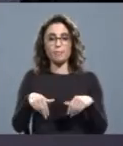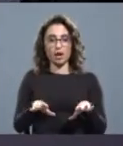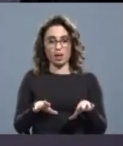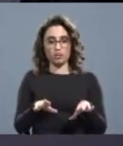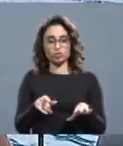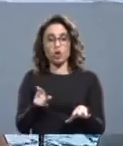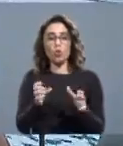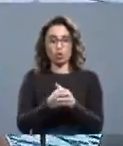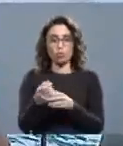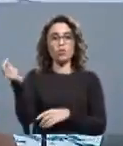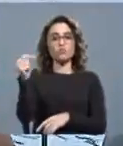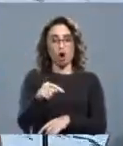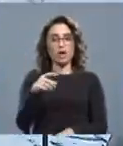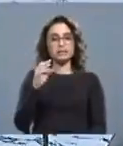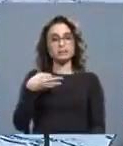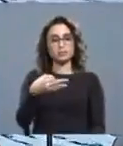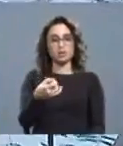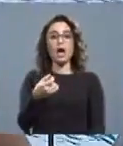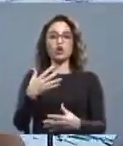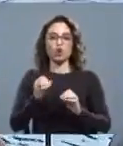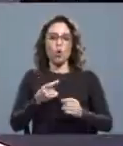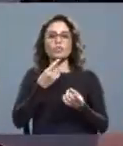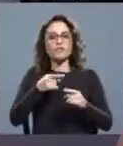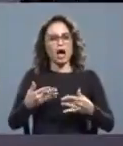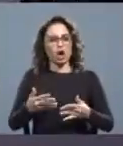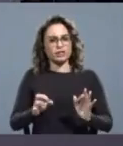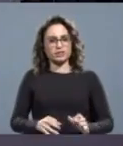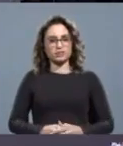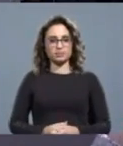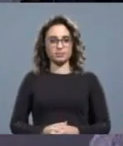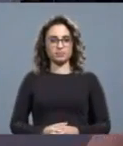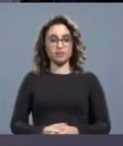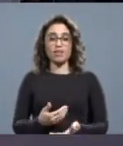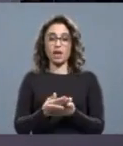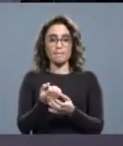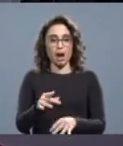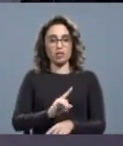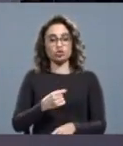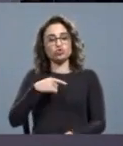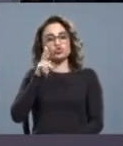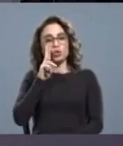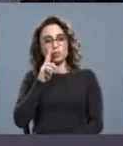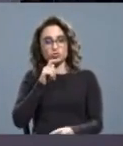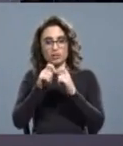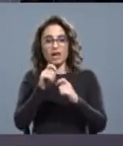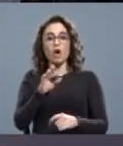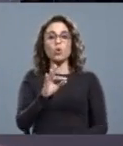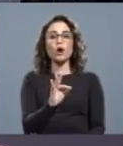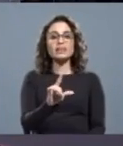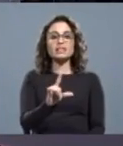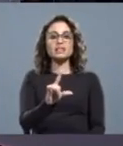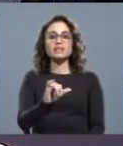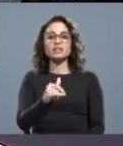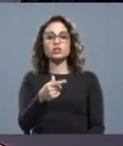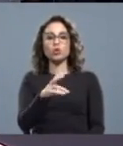vem todos os anos. Deserto. Agora. Para não ficar mal, e desculpe lá ser jornalista, é os 4 litros. Isto é mesmo. Não,